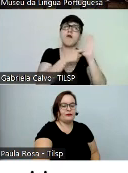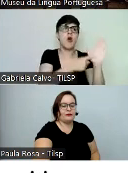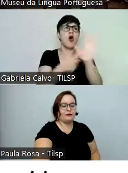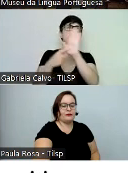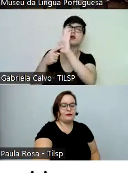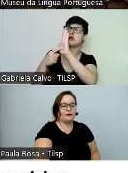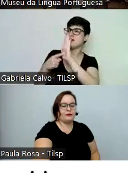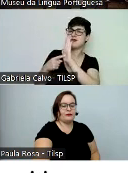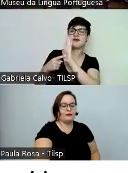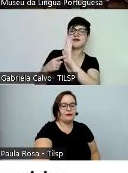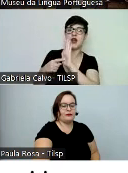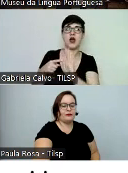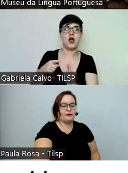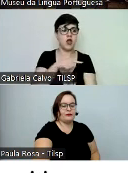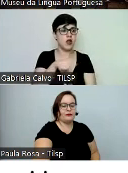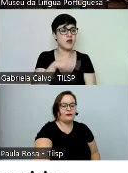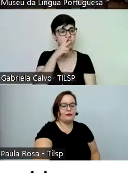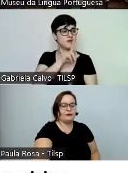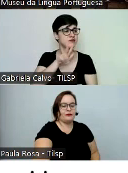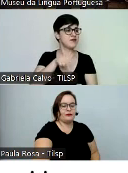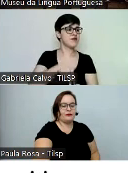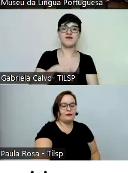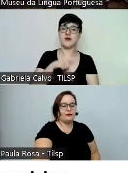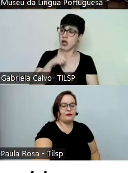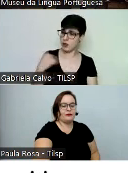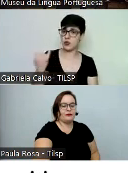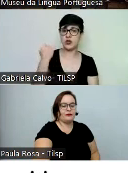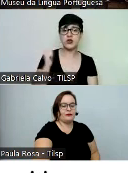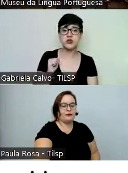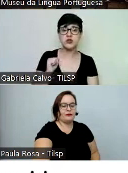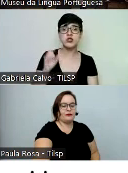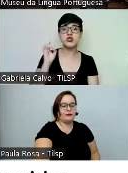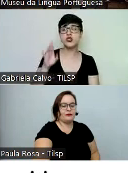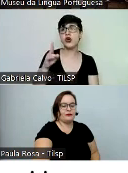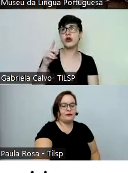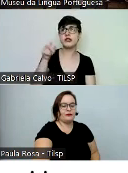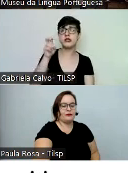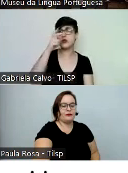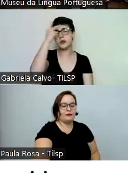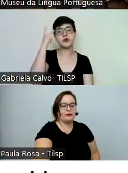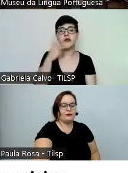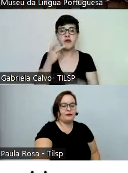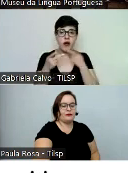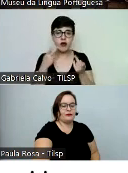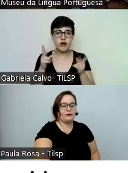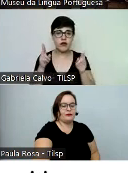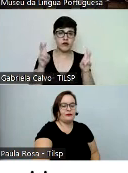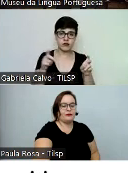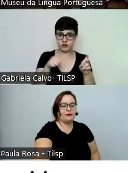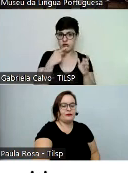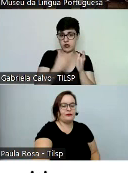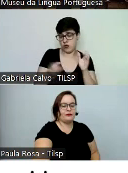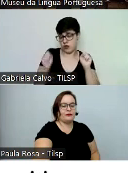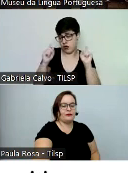por 75 pessoas por poucas pessoas mas aquela língua é importante ela tá sendo reconhecida a minha língua é pequena mas ela é reconhecida